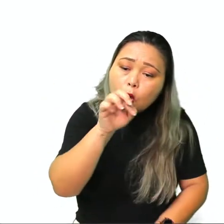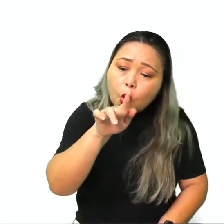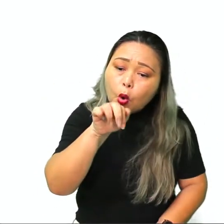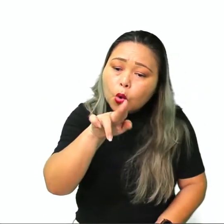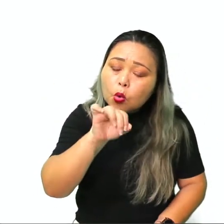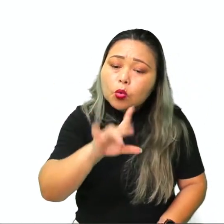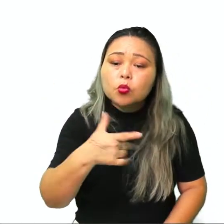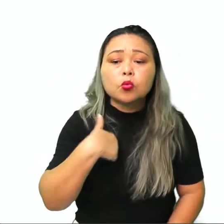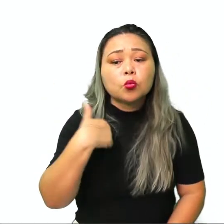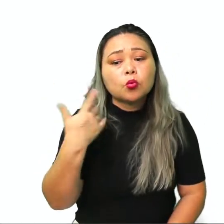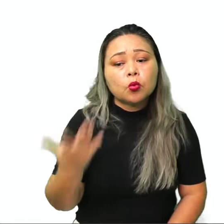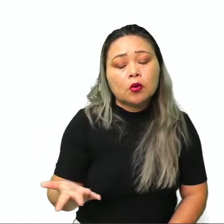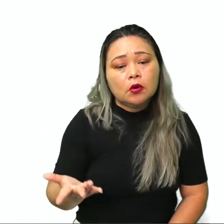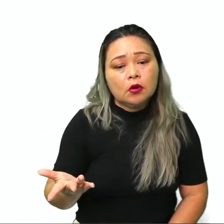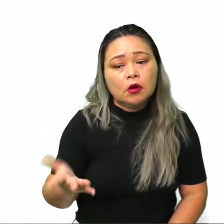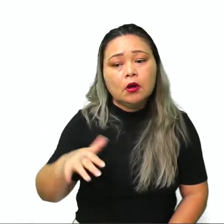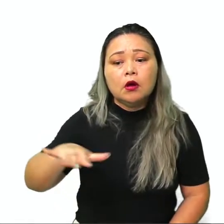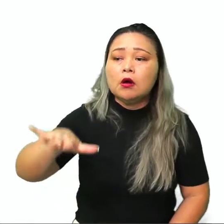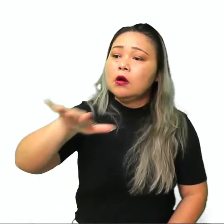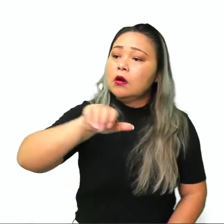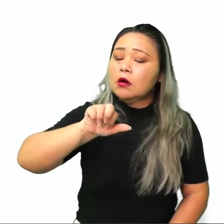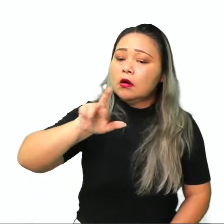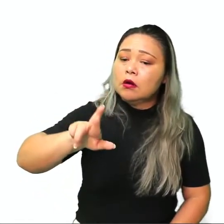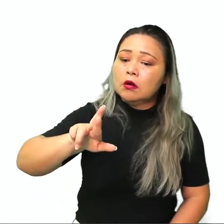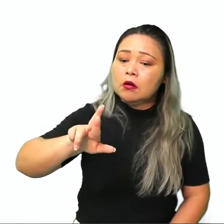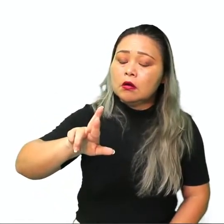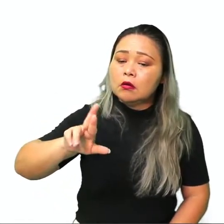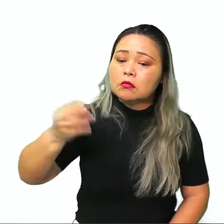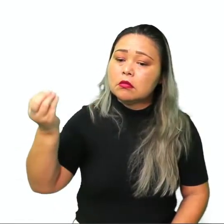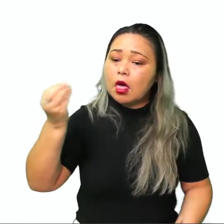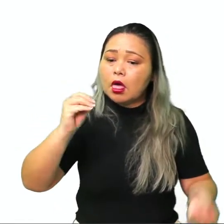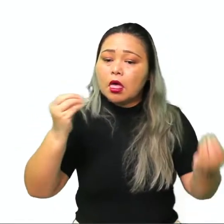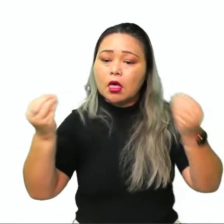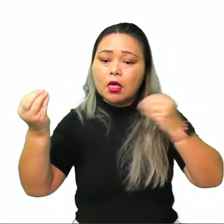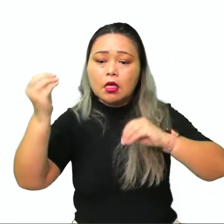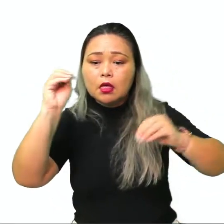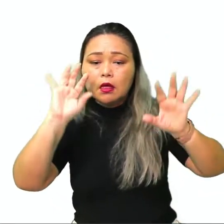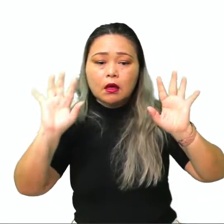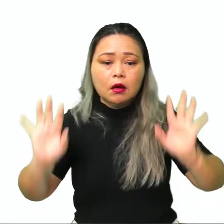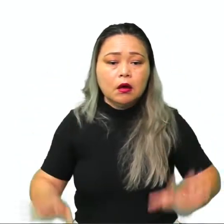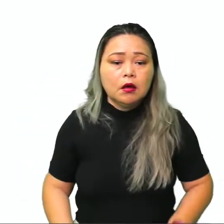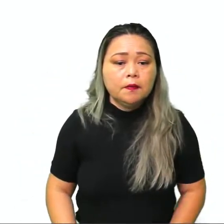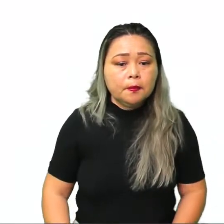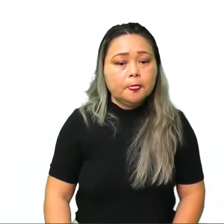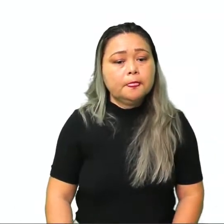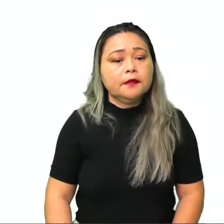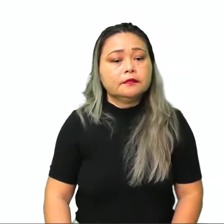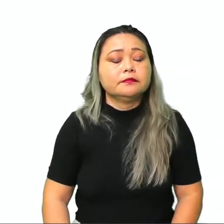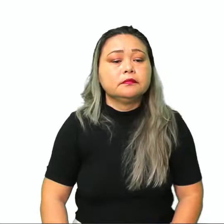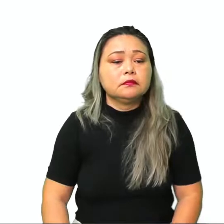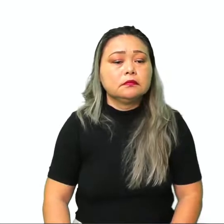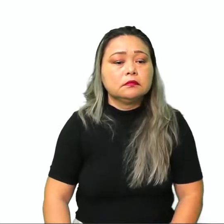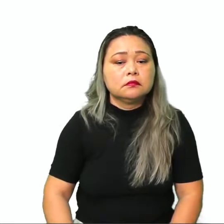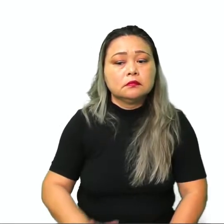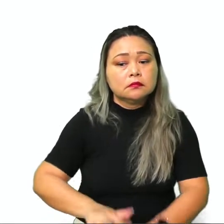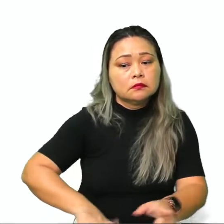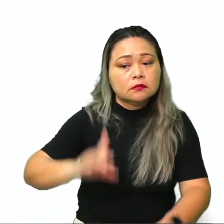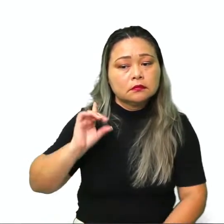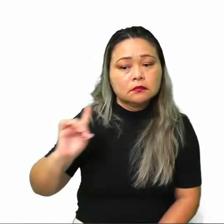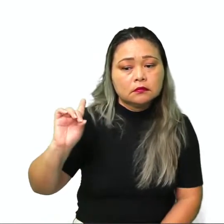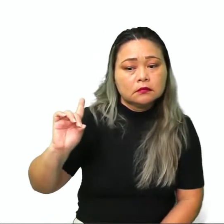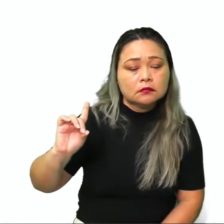organismos? Segundo eles, a atmosfera estava ali repleta de... Vamos lá? Letra